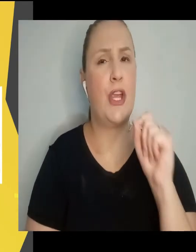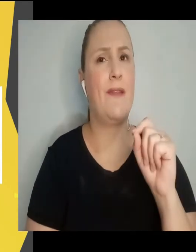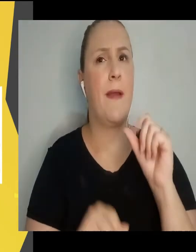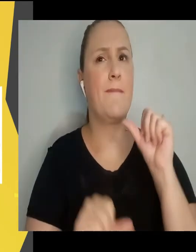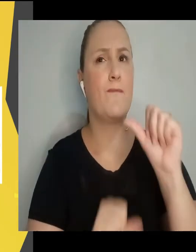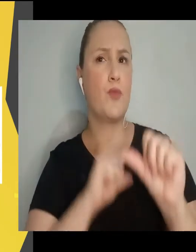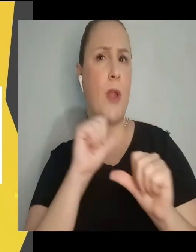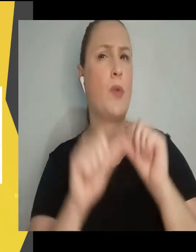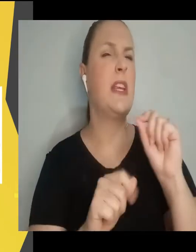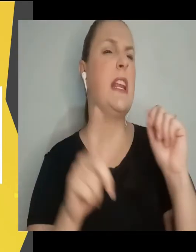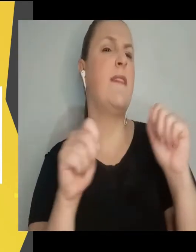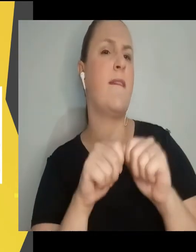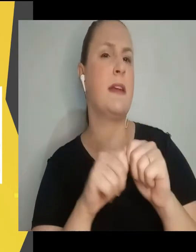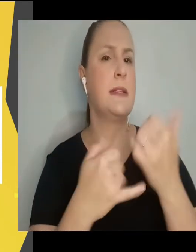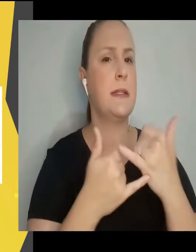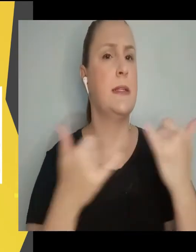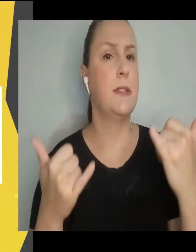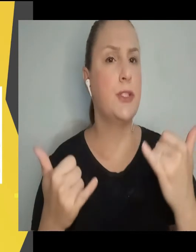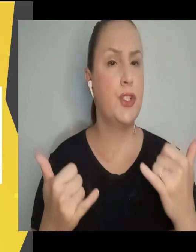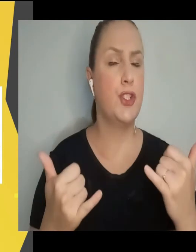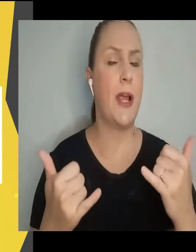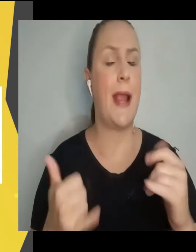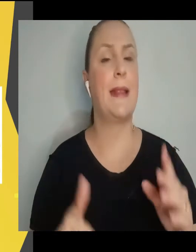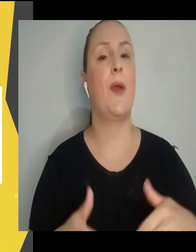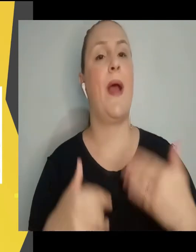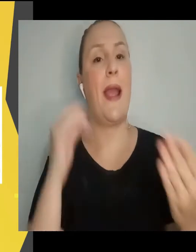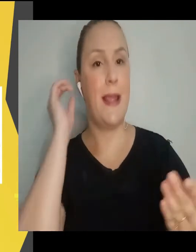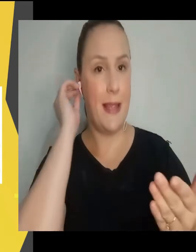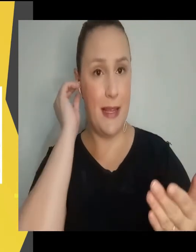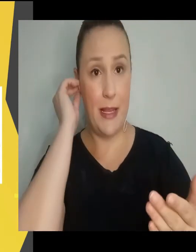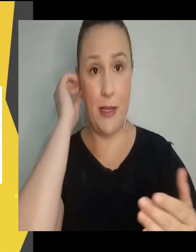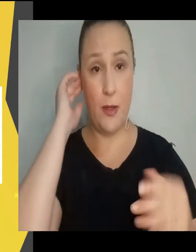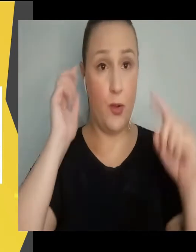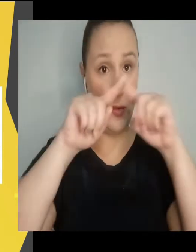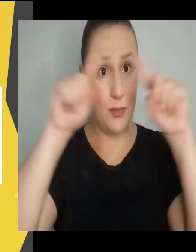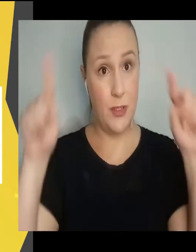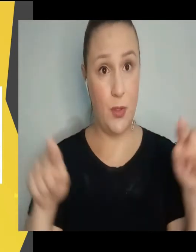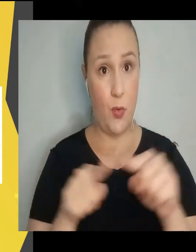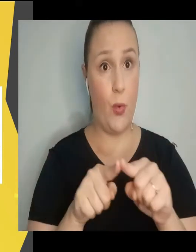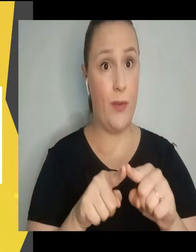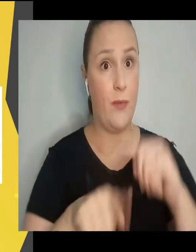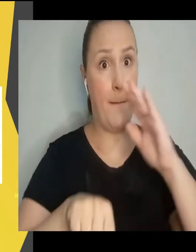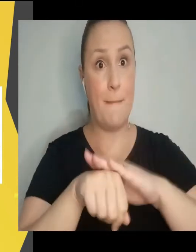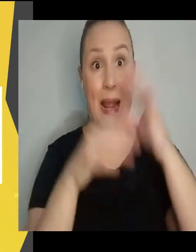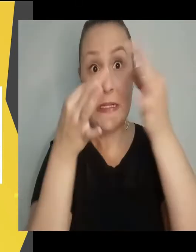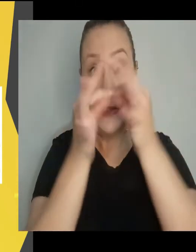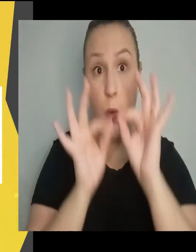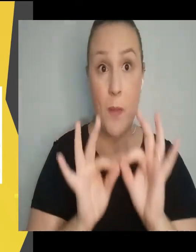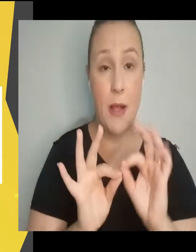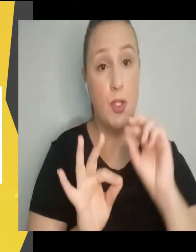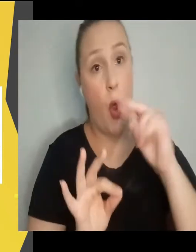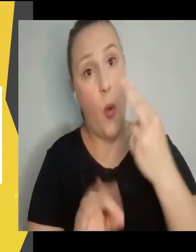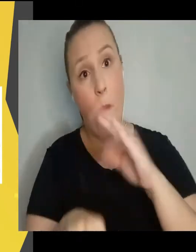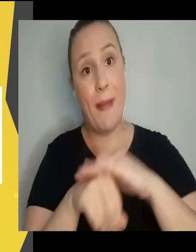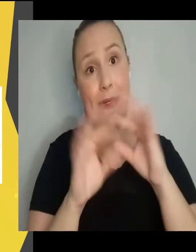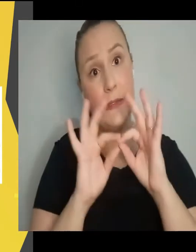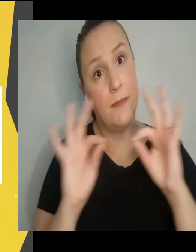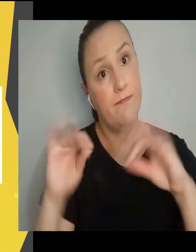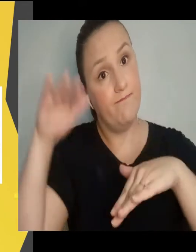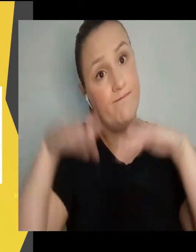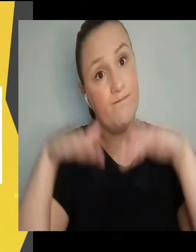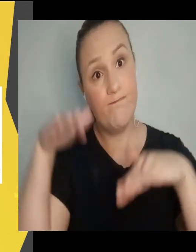receptor, o que ele vai transformar a nossa energia elétrica o nosso circuito vai ser então